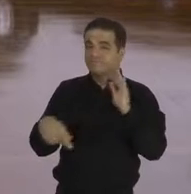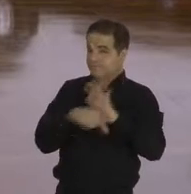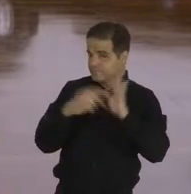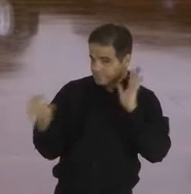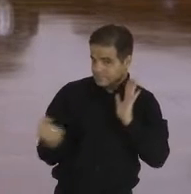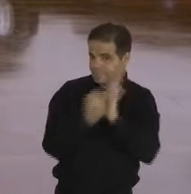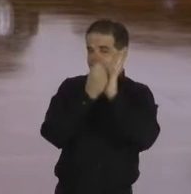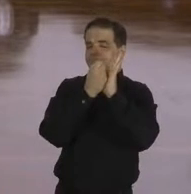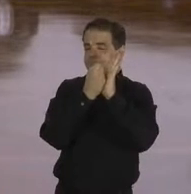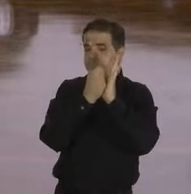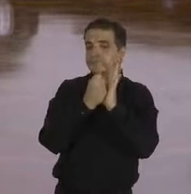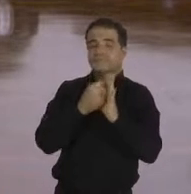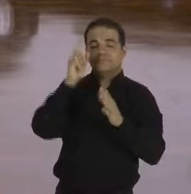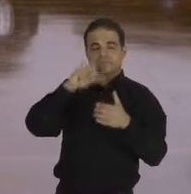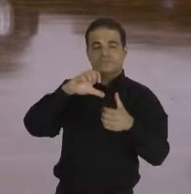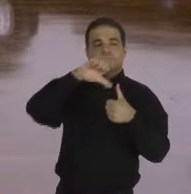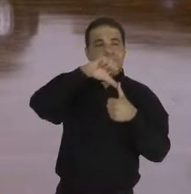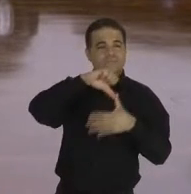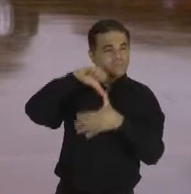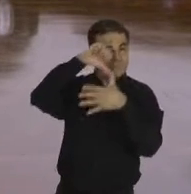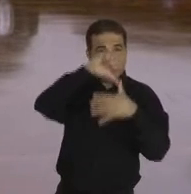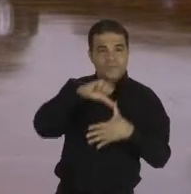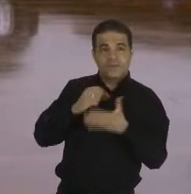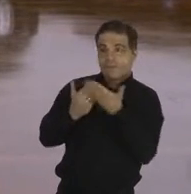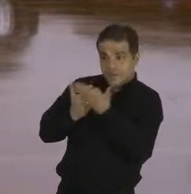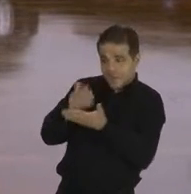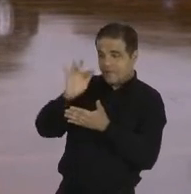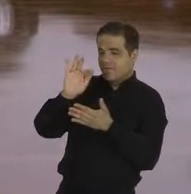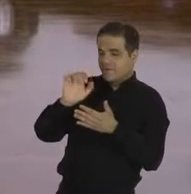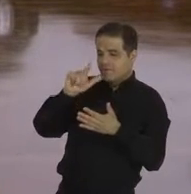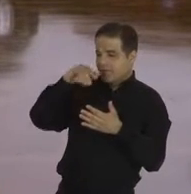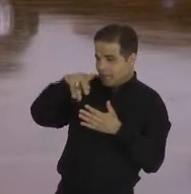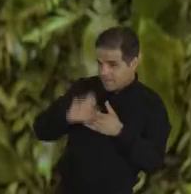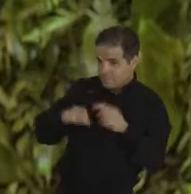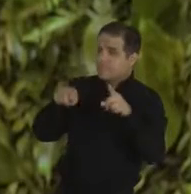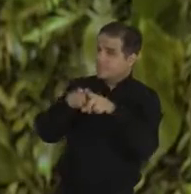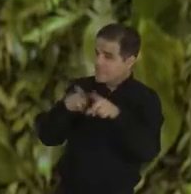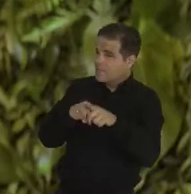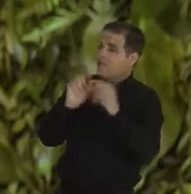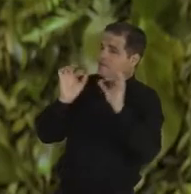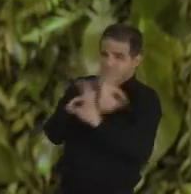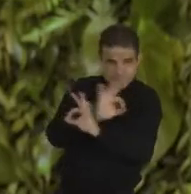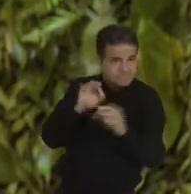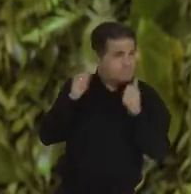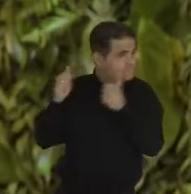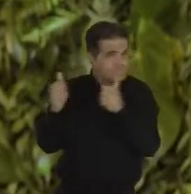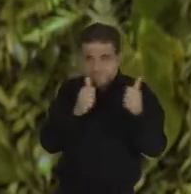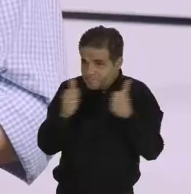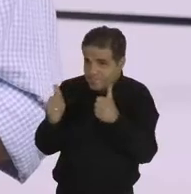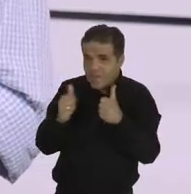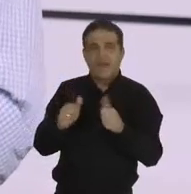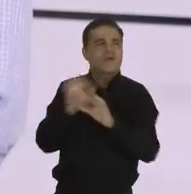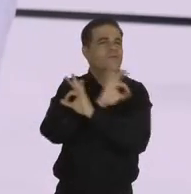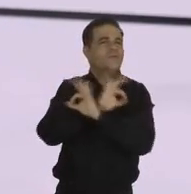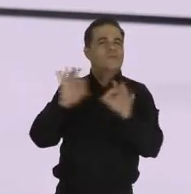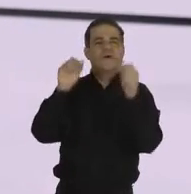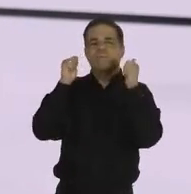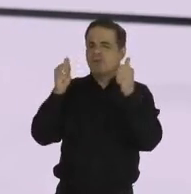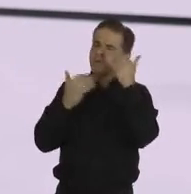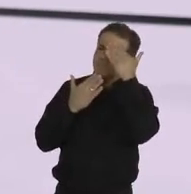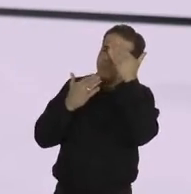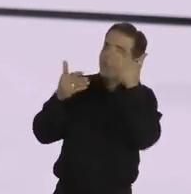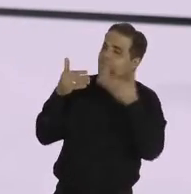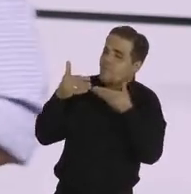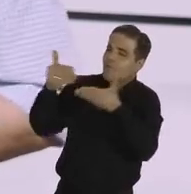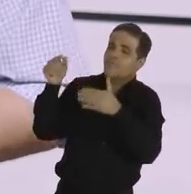situa entre a América do Sul e Felipe Daemon resto da Mata fechou para a América do Sul tudo certo com vocês Tudo ótimo jogo ótimo